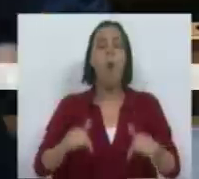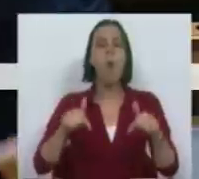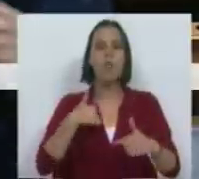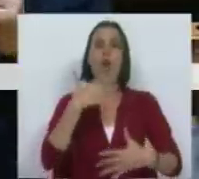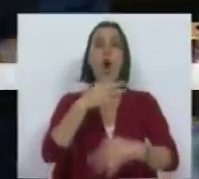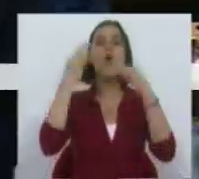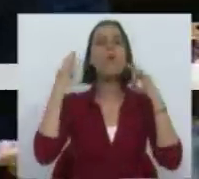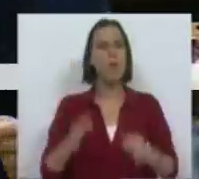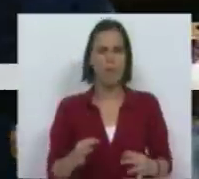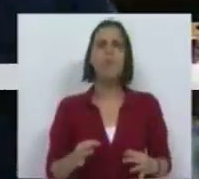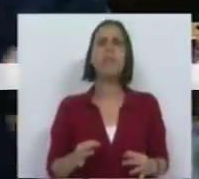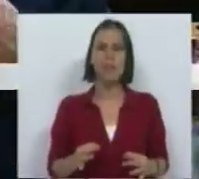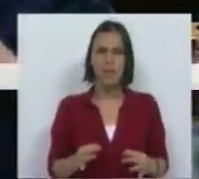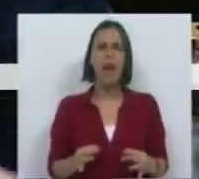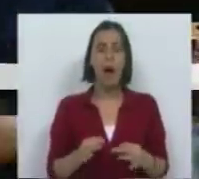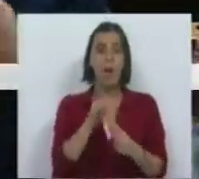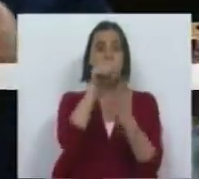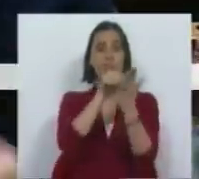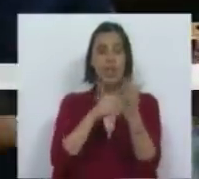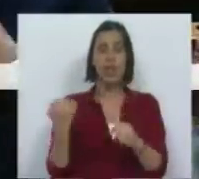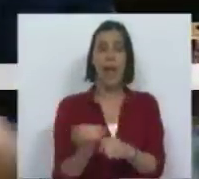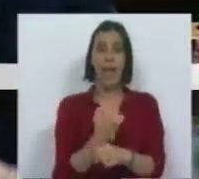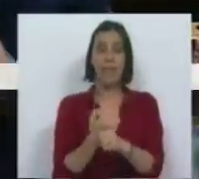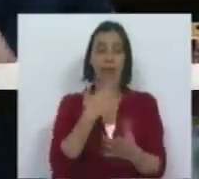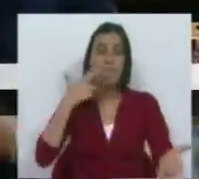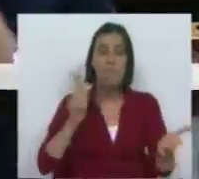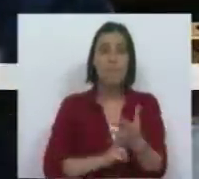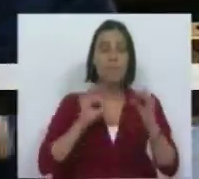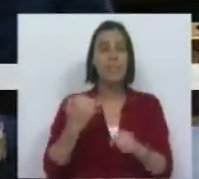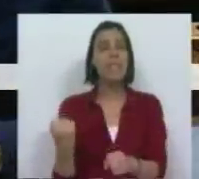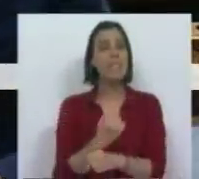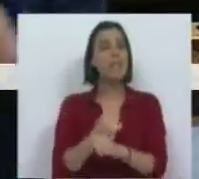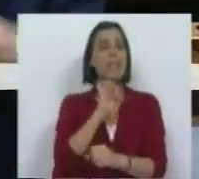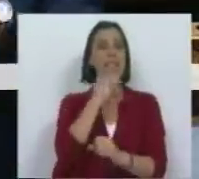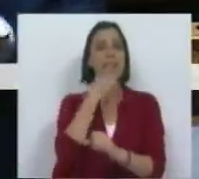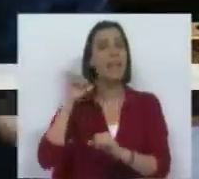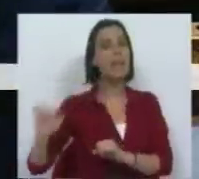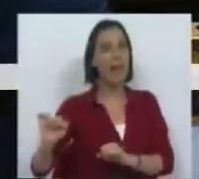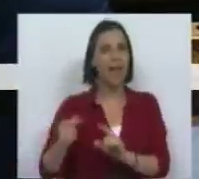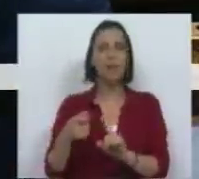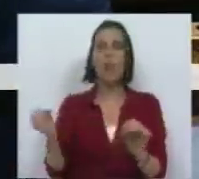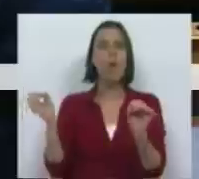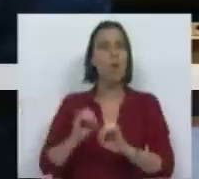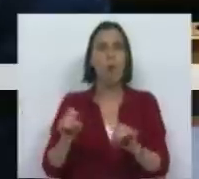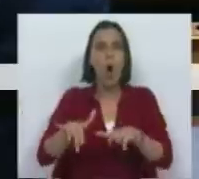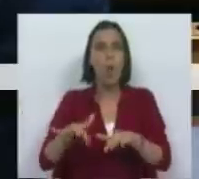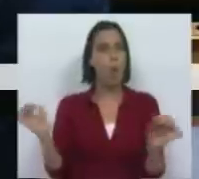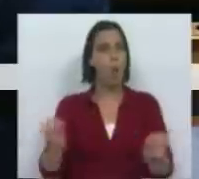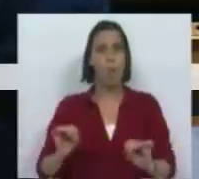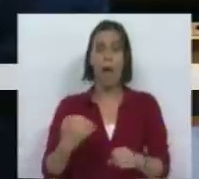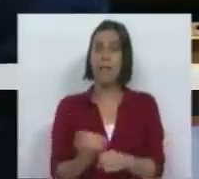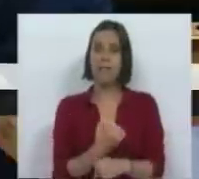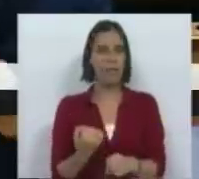a convicção profunda de que o registro da atividade real daqueles serviços secretos não está nos computadores